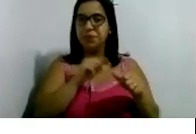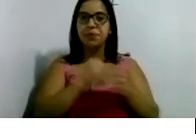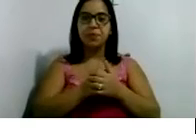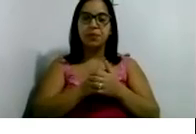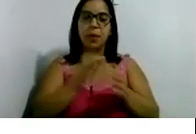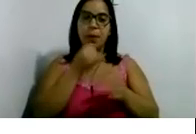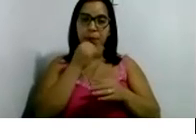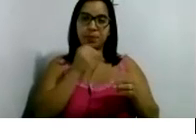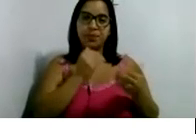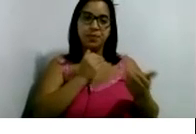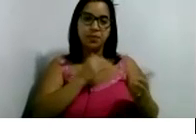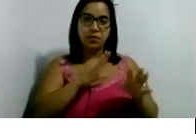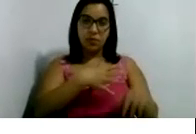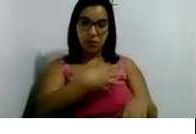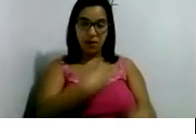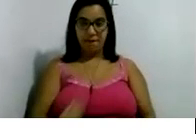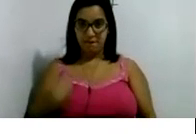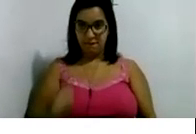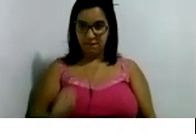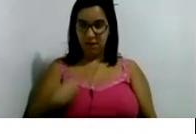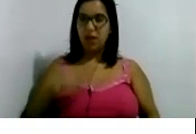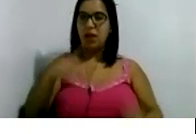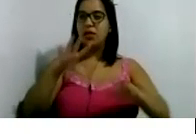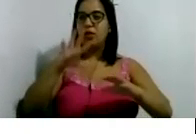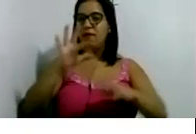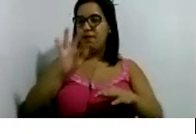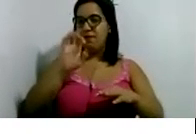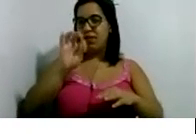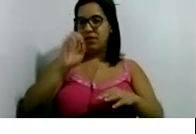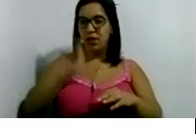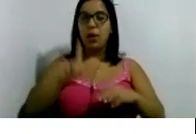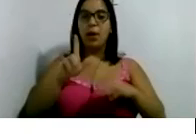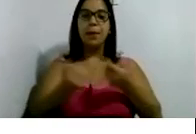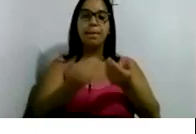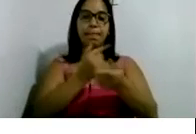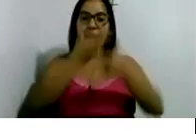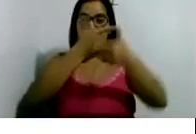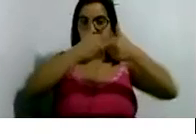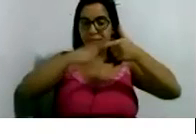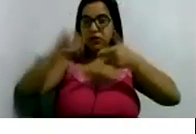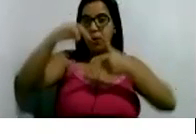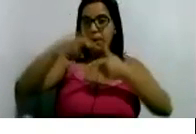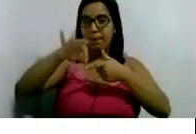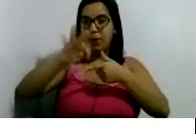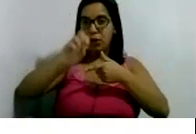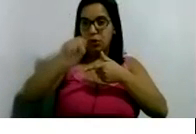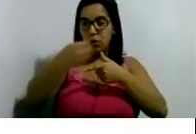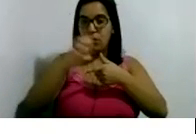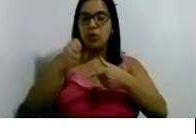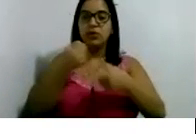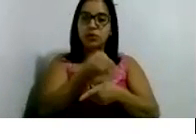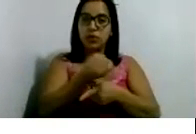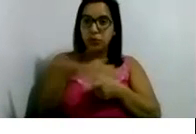durante a vida fetal precoce, a oogônia ela vai se dividir por mitose. Então, ela vai